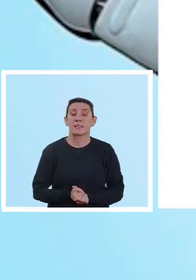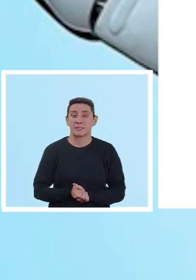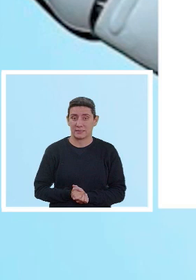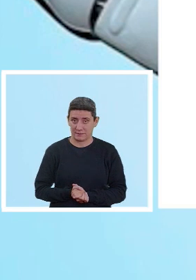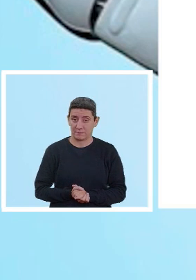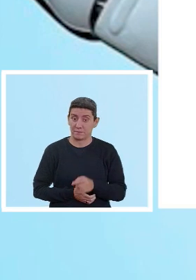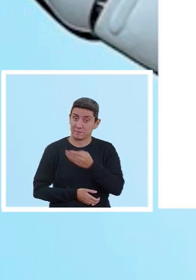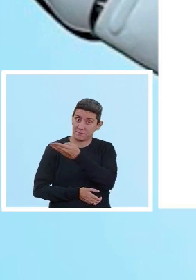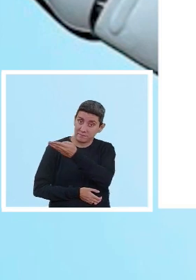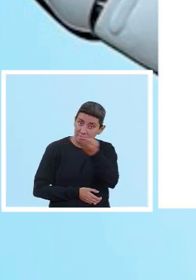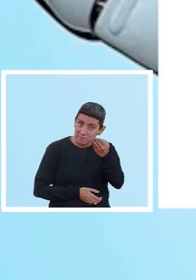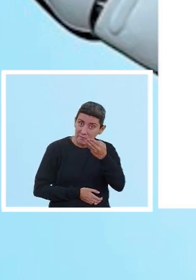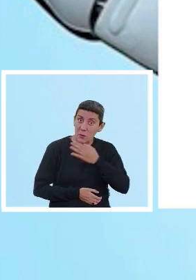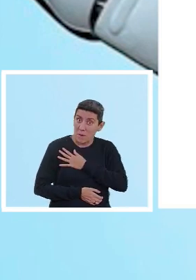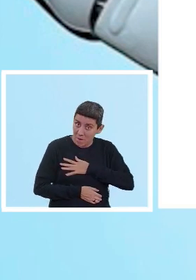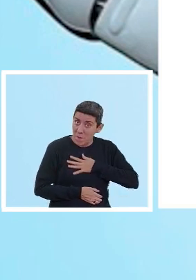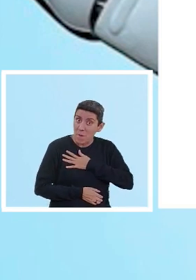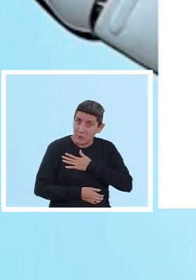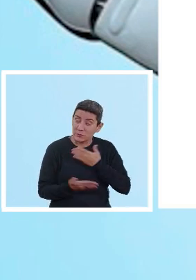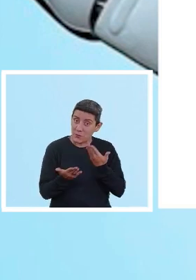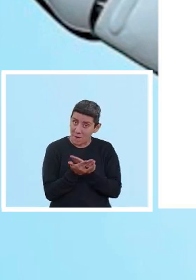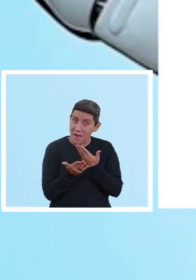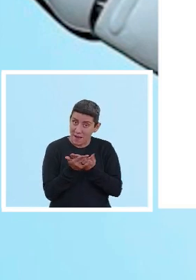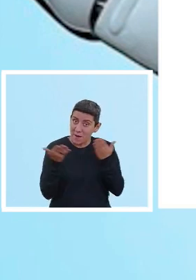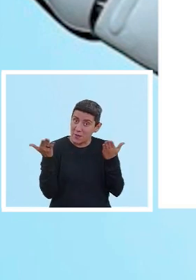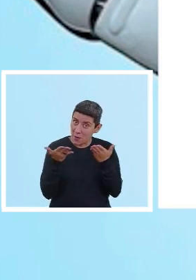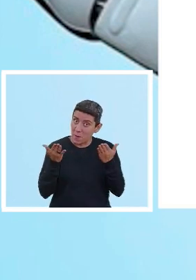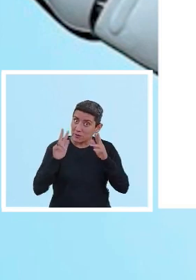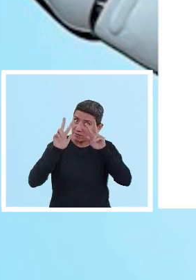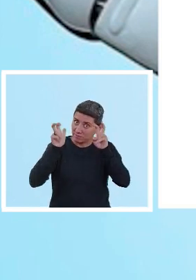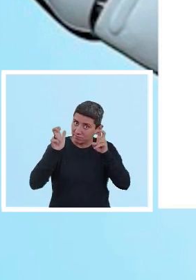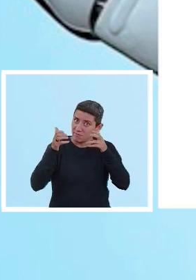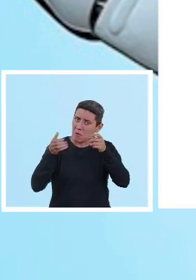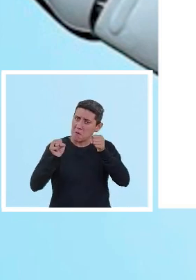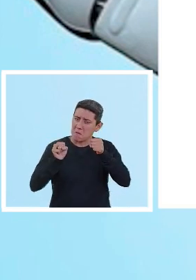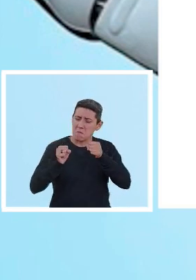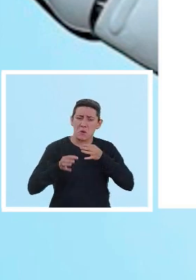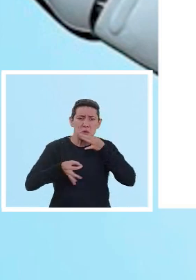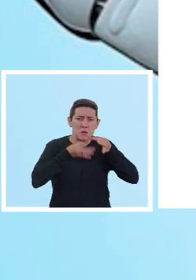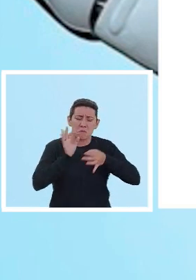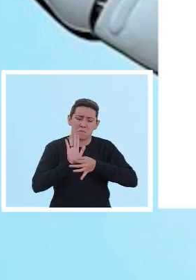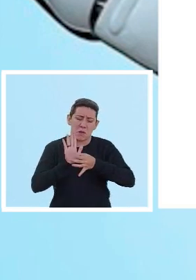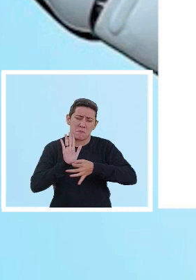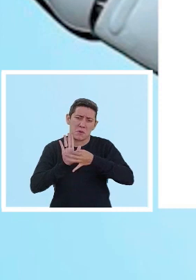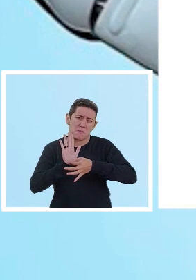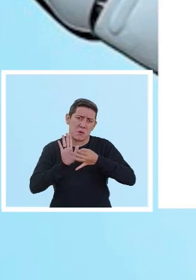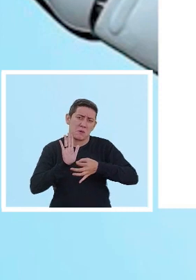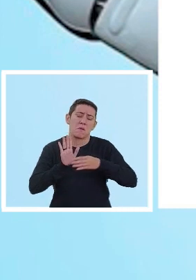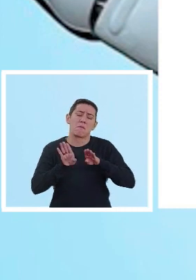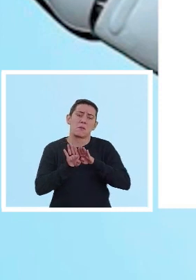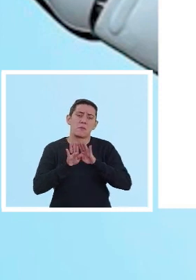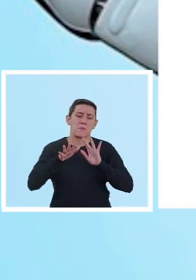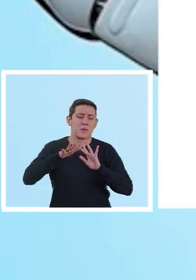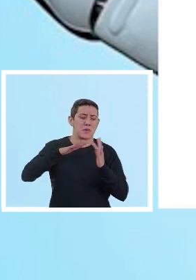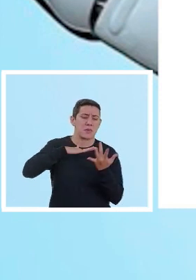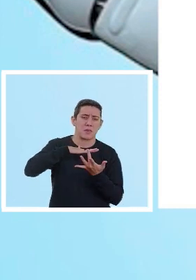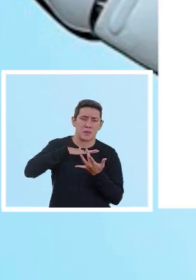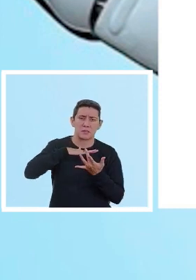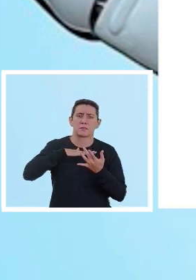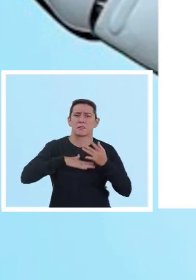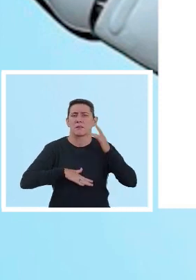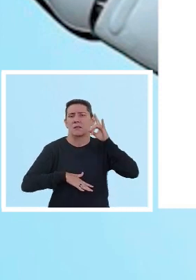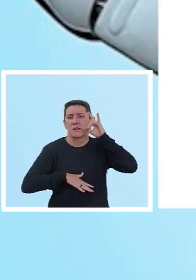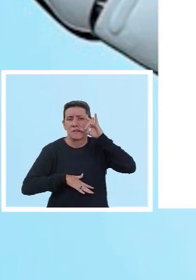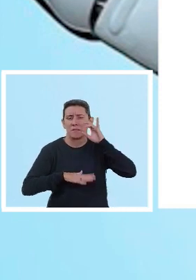ouvinte Eu espero que tenha gostado desse Episódio Não deixe de enviar seus comentários feedbacks Pelas nossas redes site e fanpage